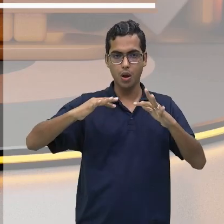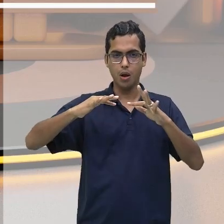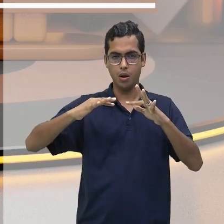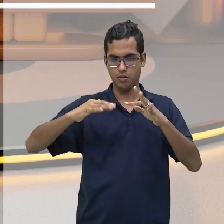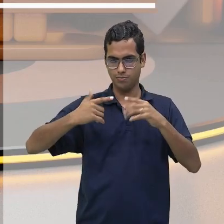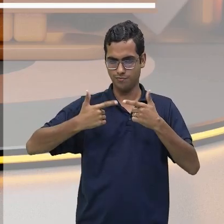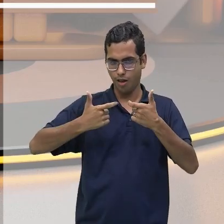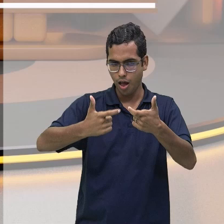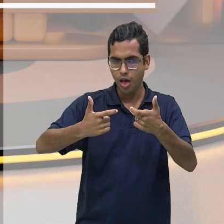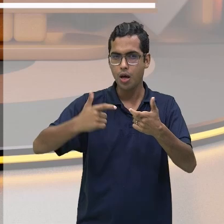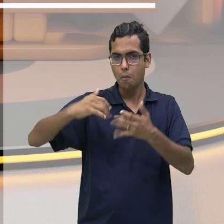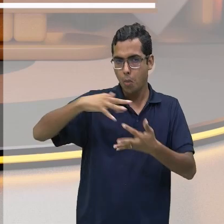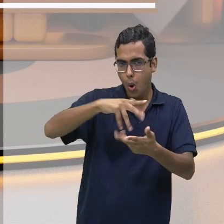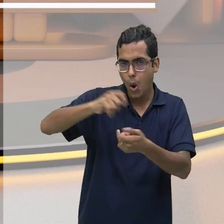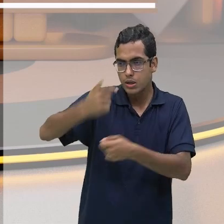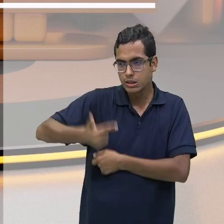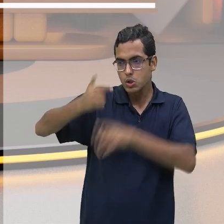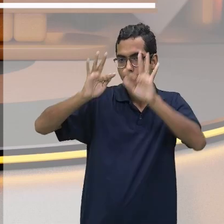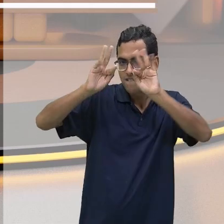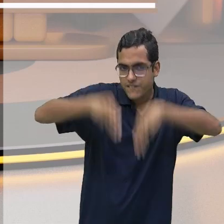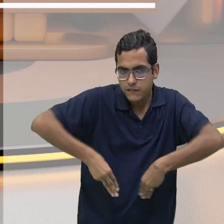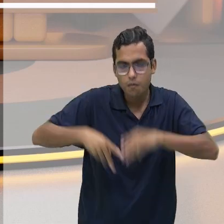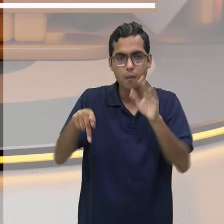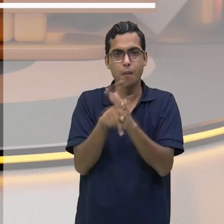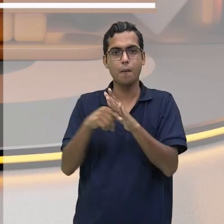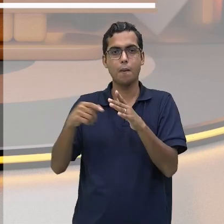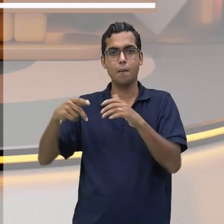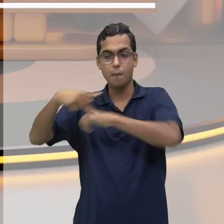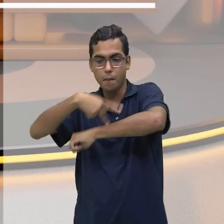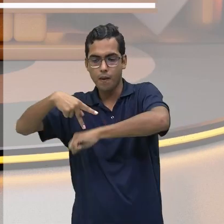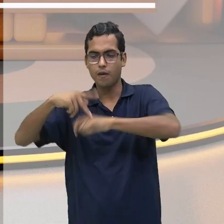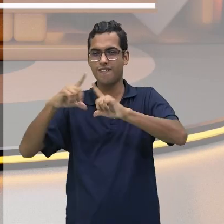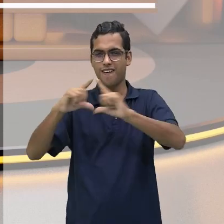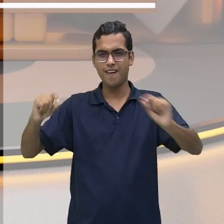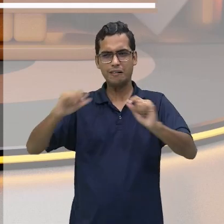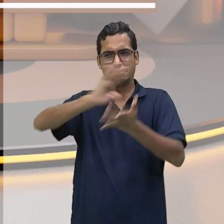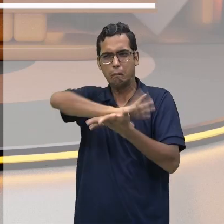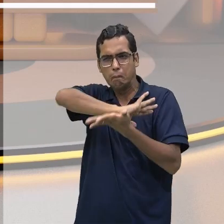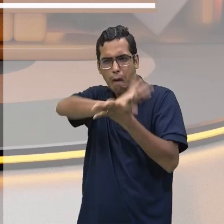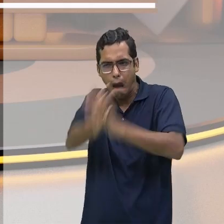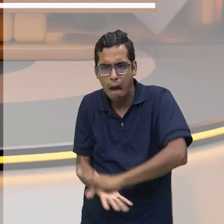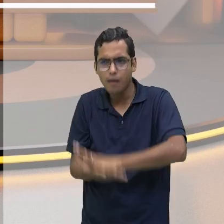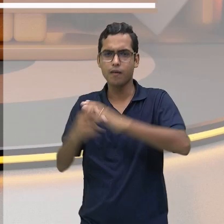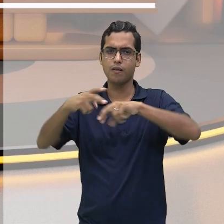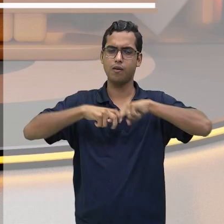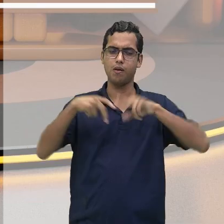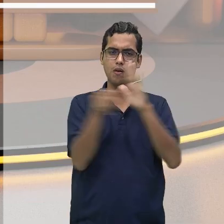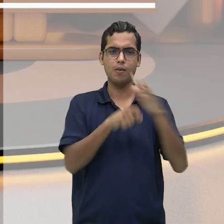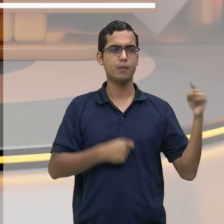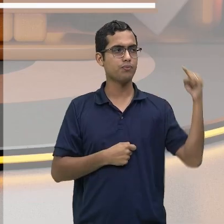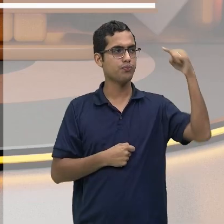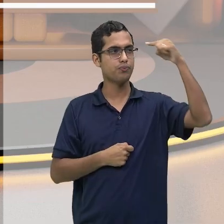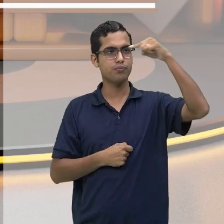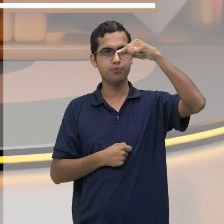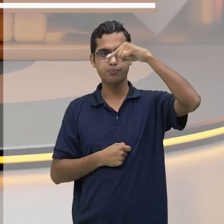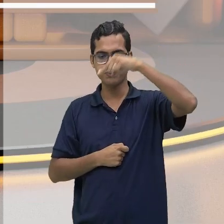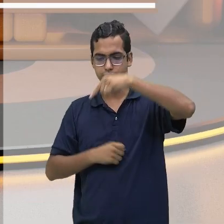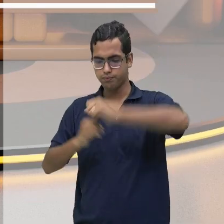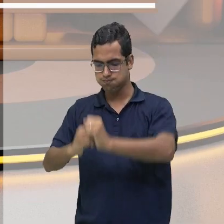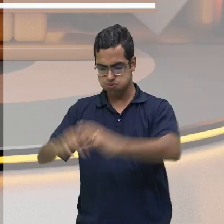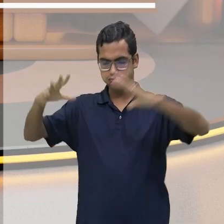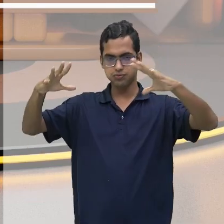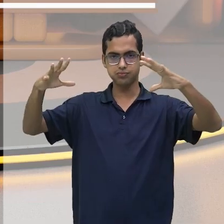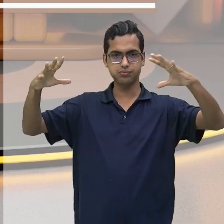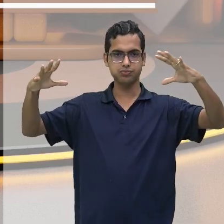O país ficou totalmente destruído, né, por conta ali das bombas atômicas, tá? Tanto de